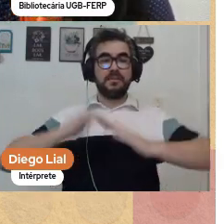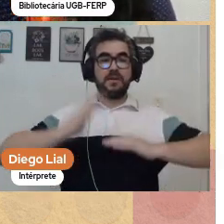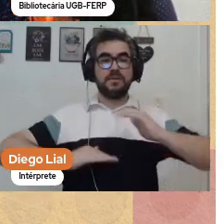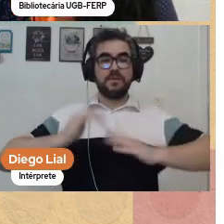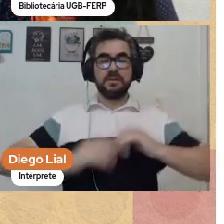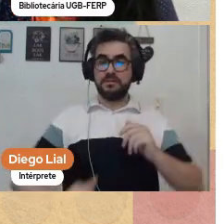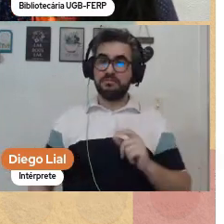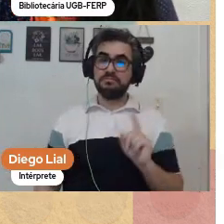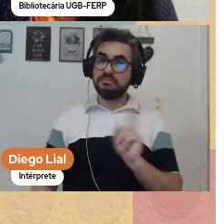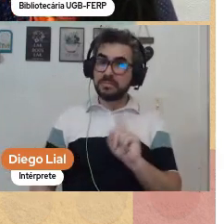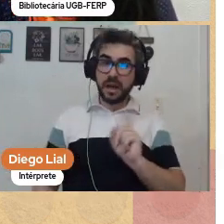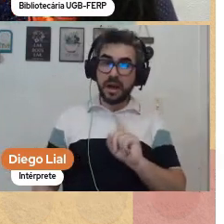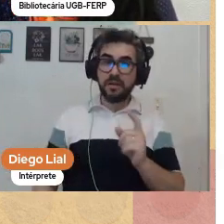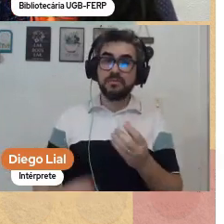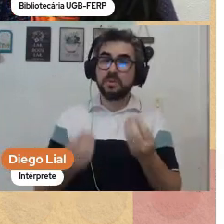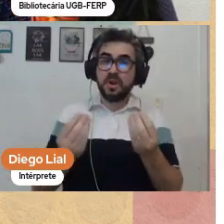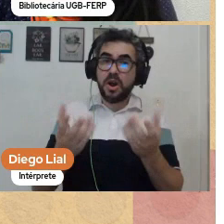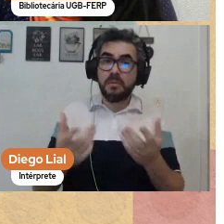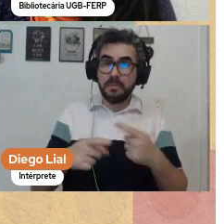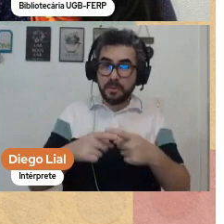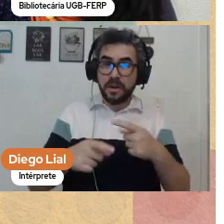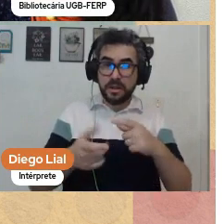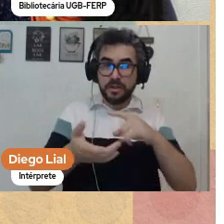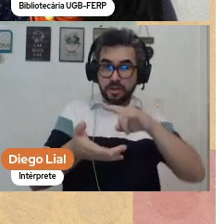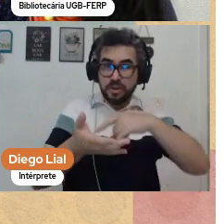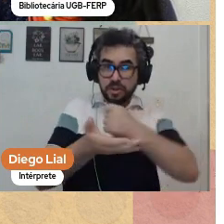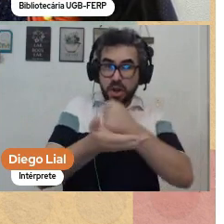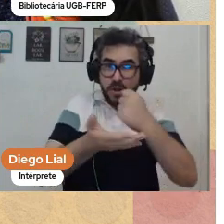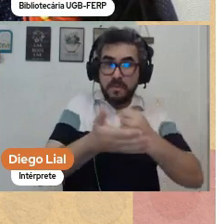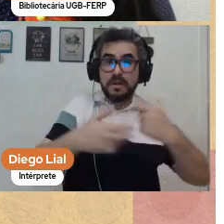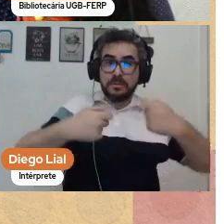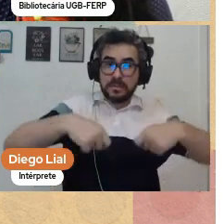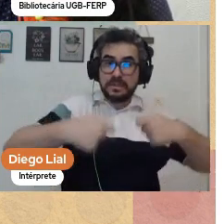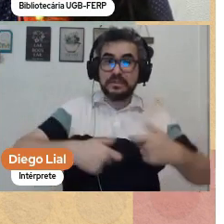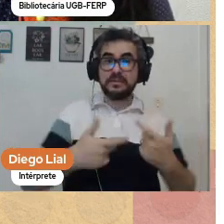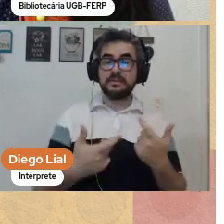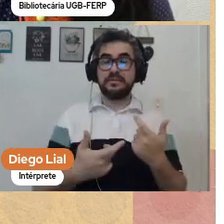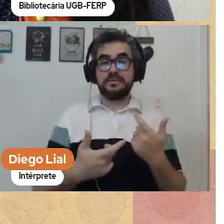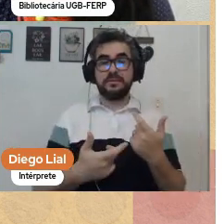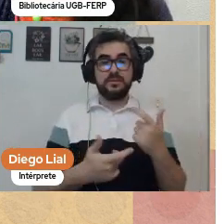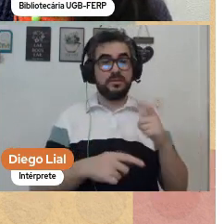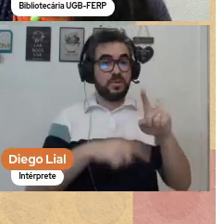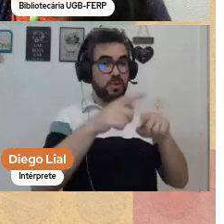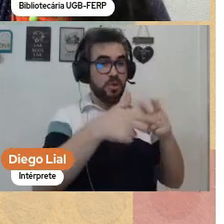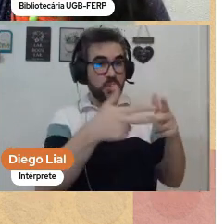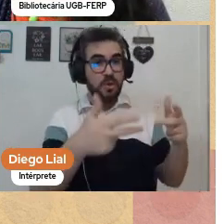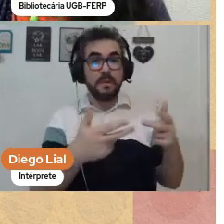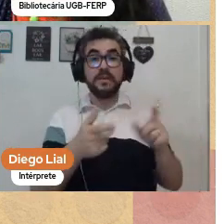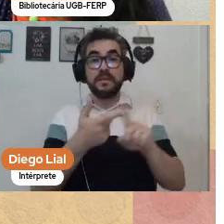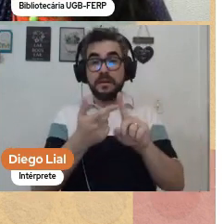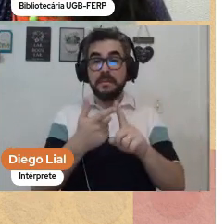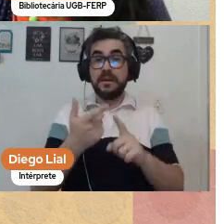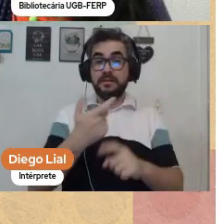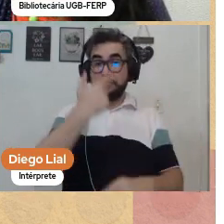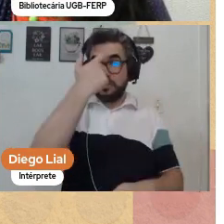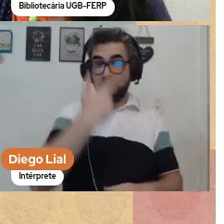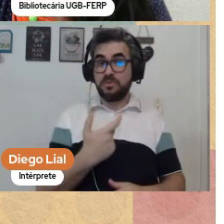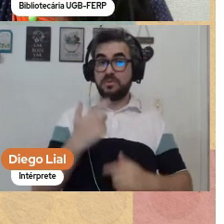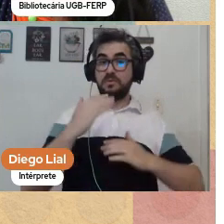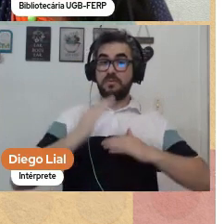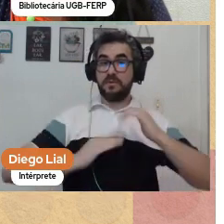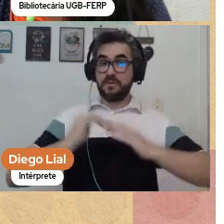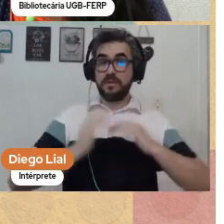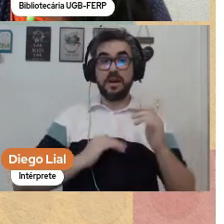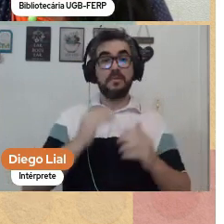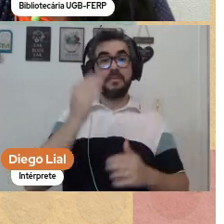precisa dos documentos, dos livros, dos objetos, e precisa do profissional para contextualizar os processos, né?